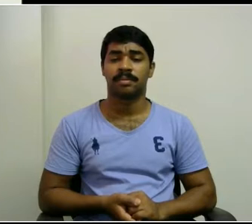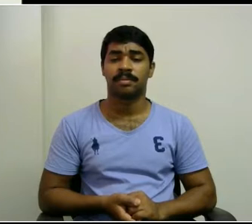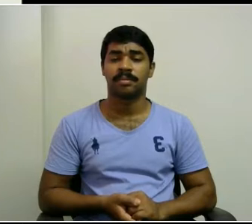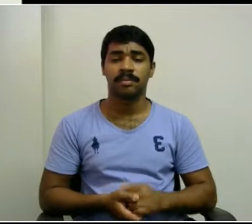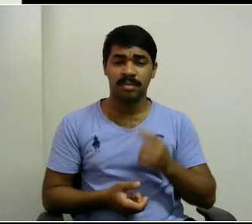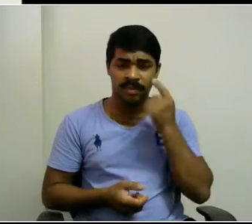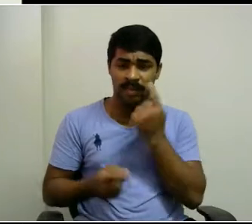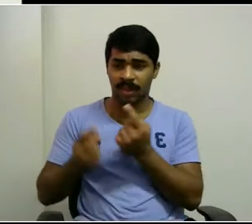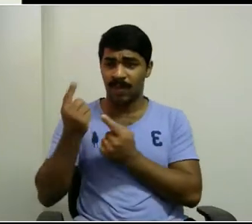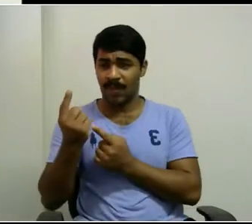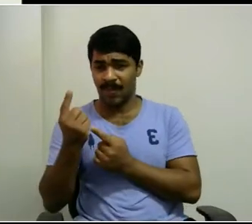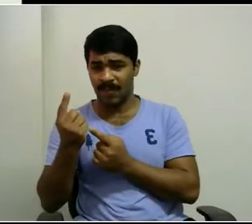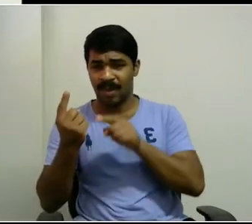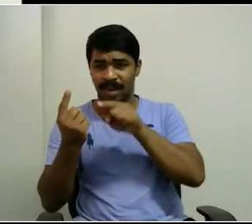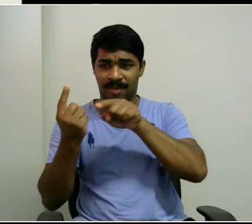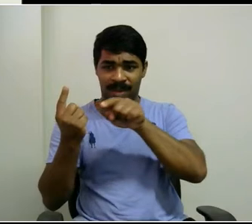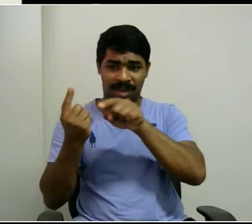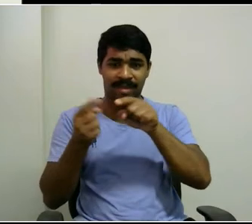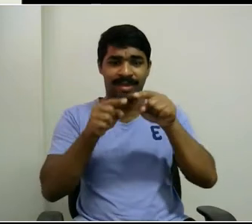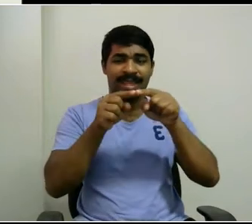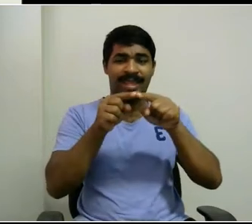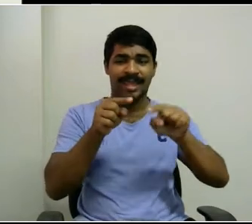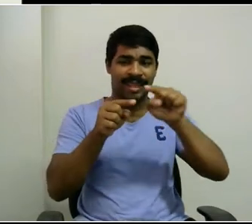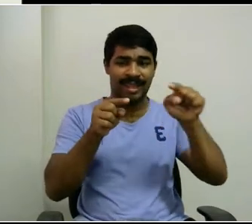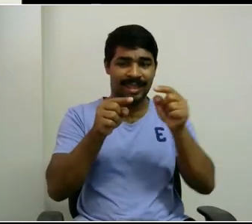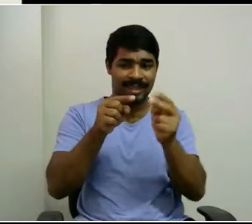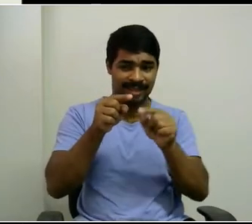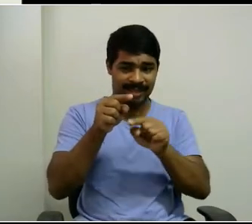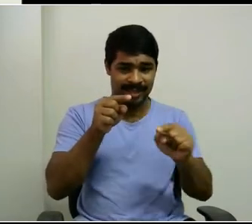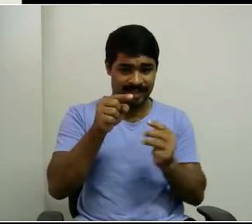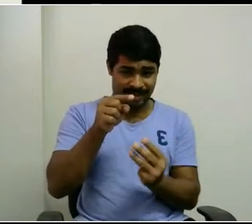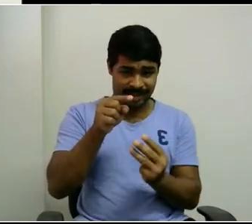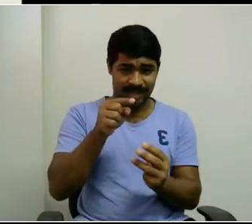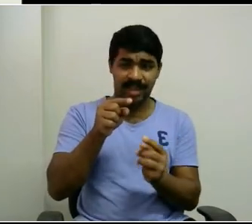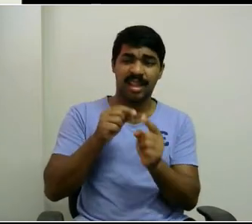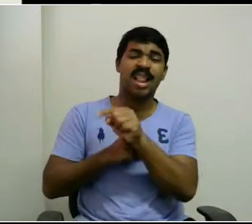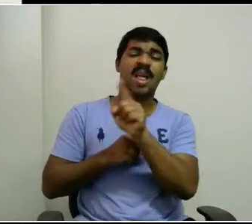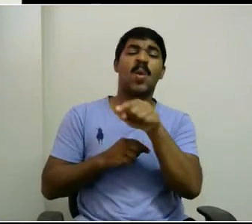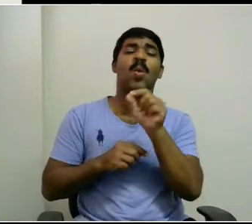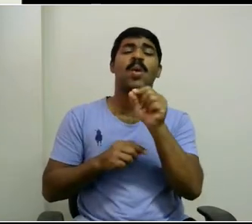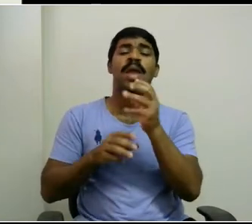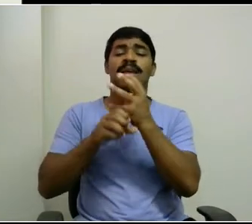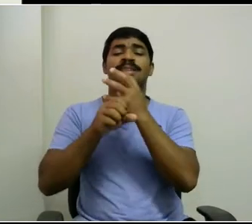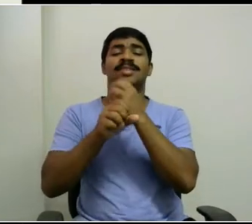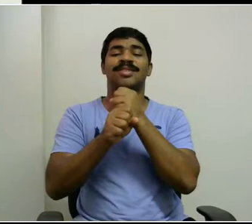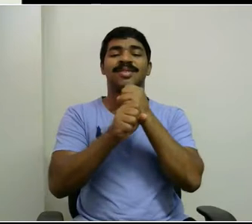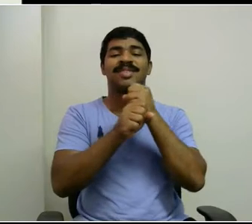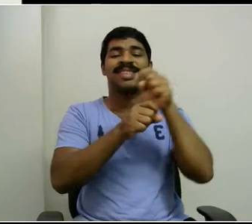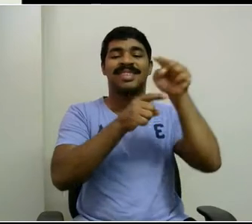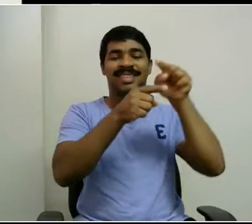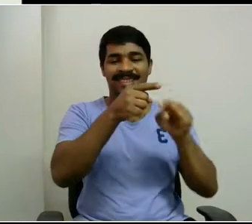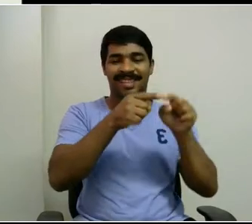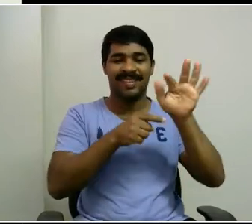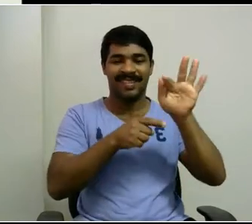uma operação com fração, o número 1 menos essa fração aqui. Aqui também é o mesmo processo, não aparece, né, mas tem um 1 aqui, ó.